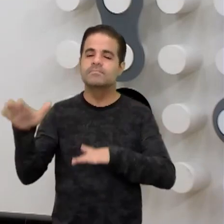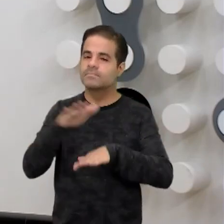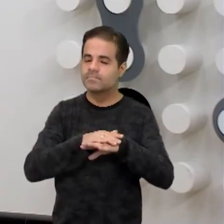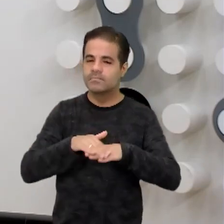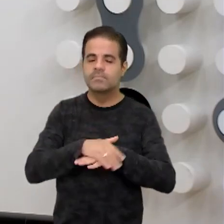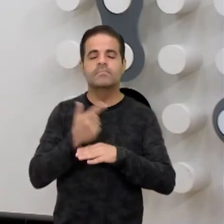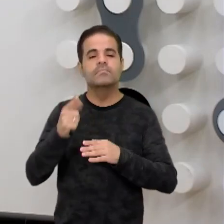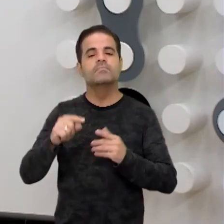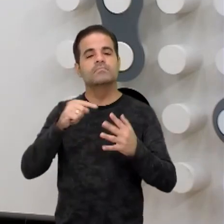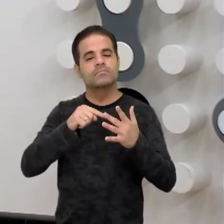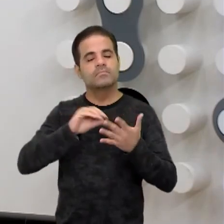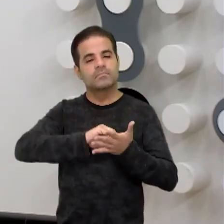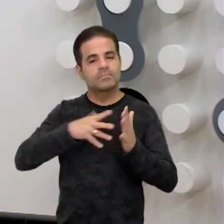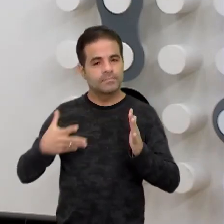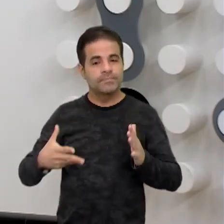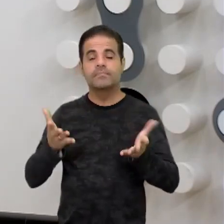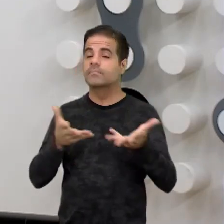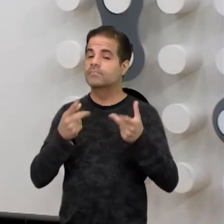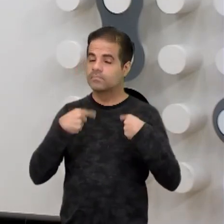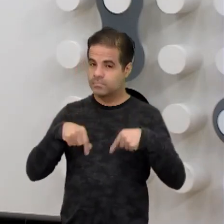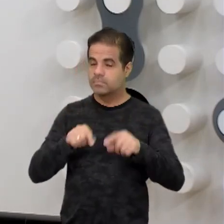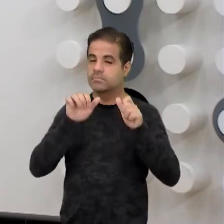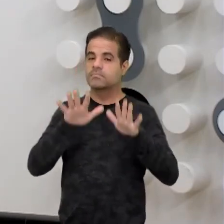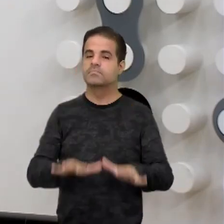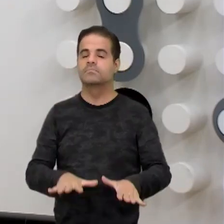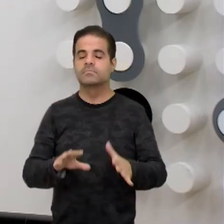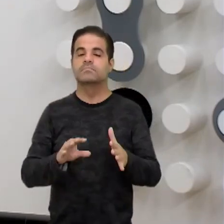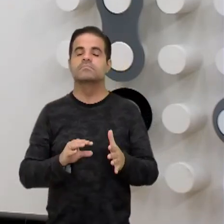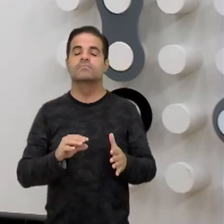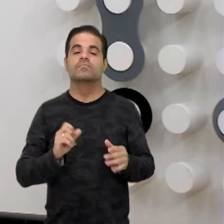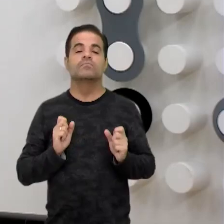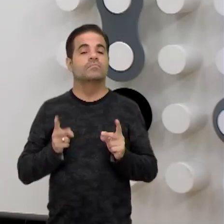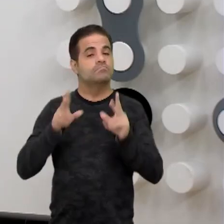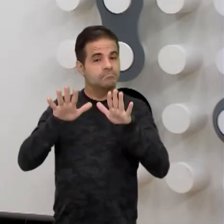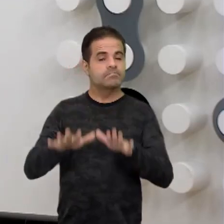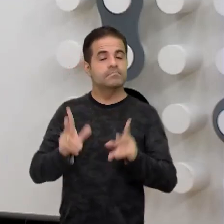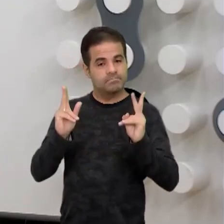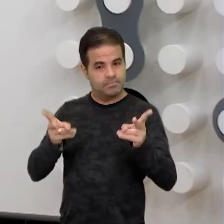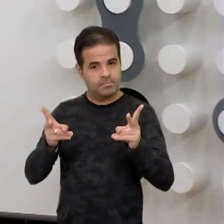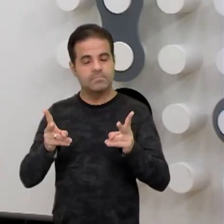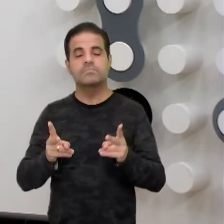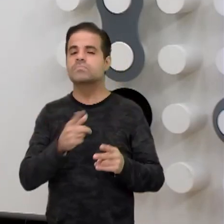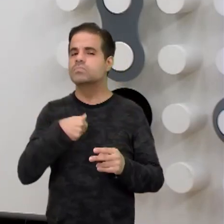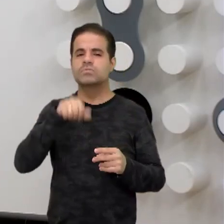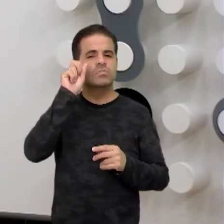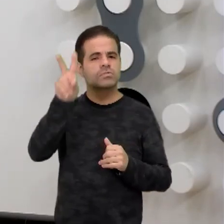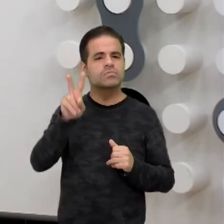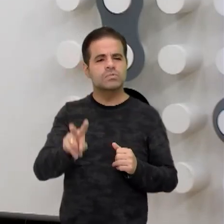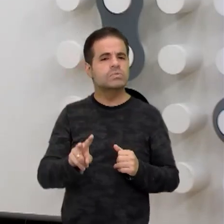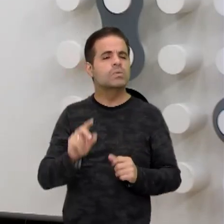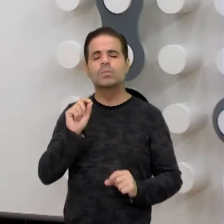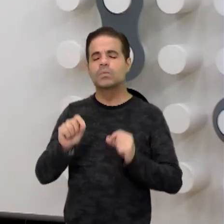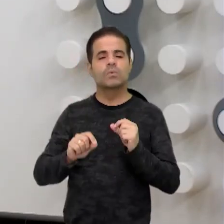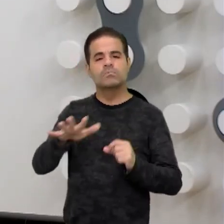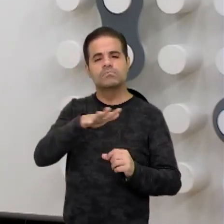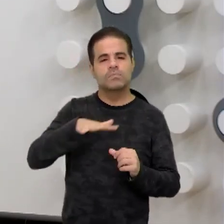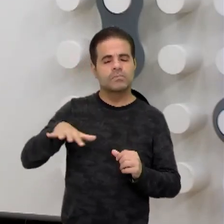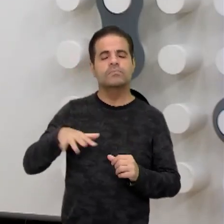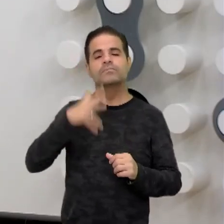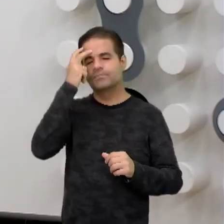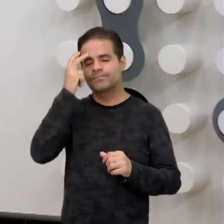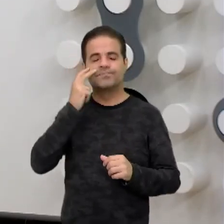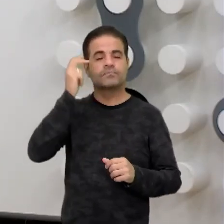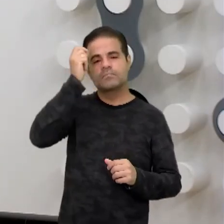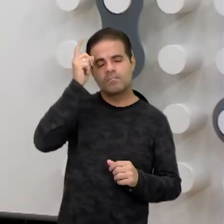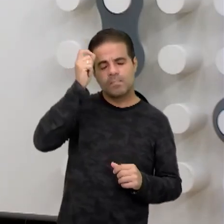curricular. Agora nós vamos ficar aqui nesse componente mesmo e vamos ver então uma parte da cultura que